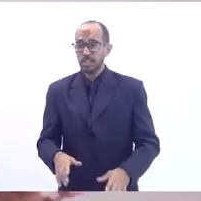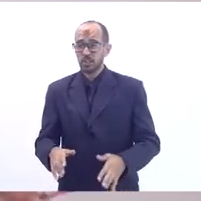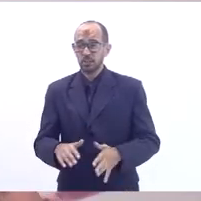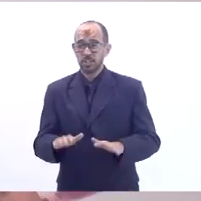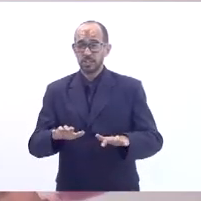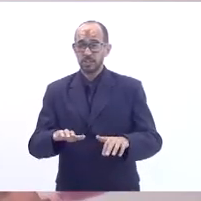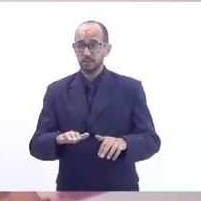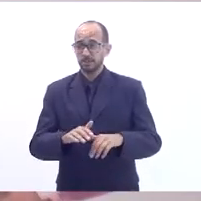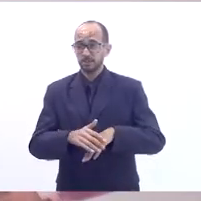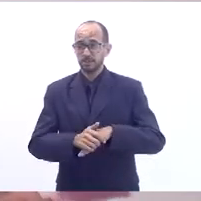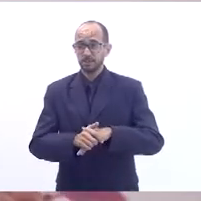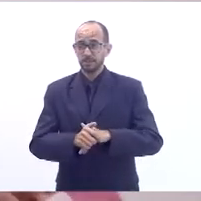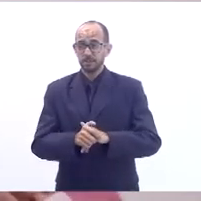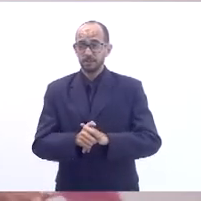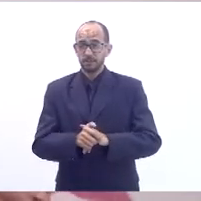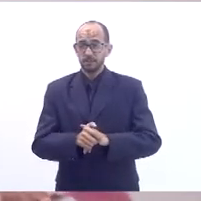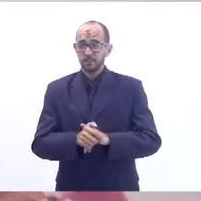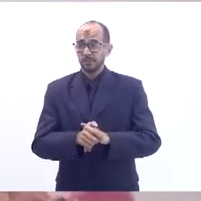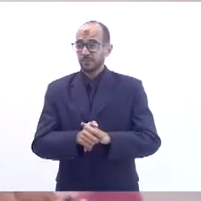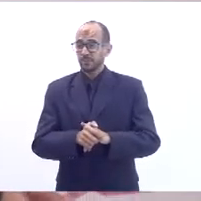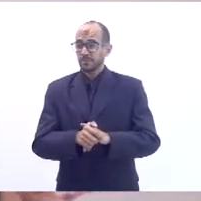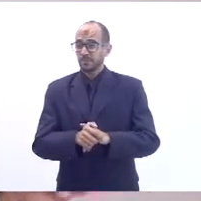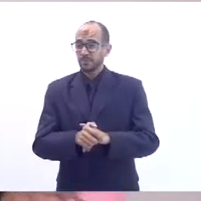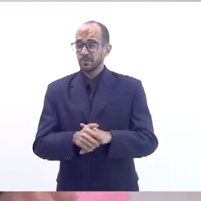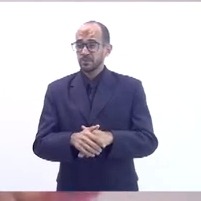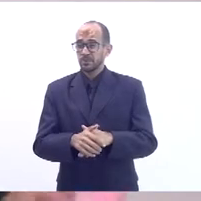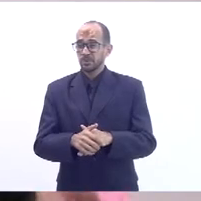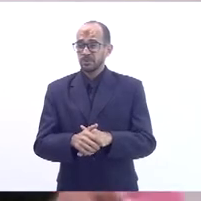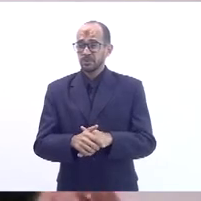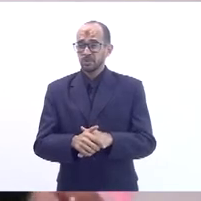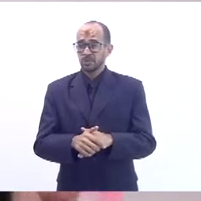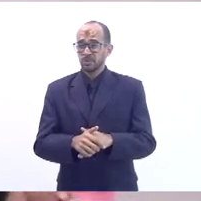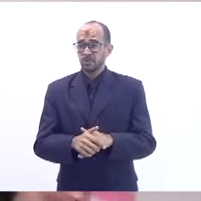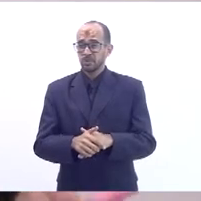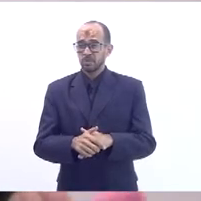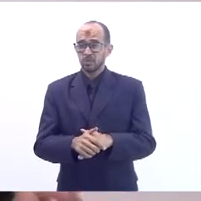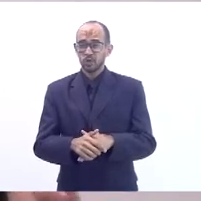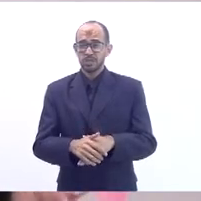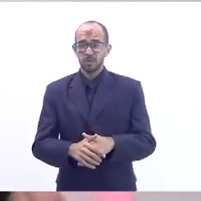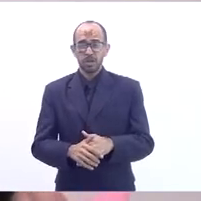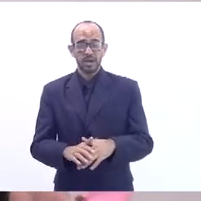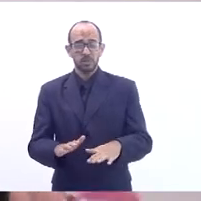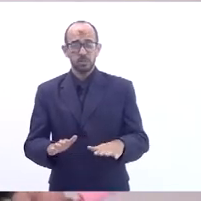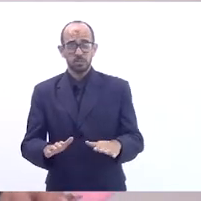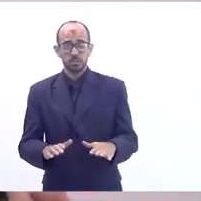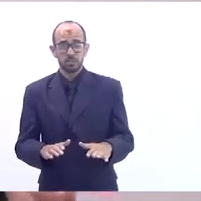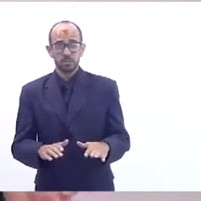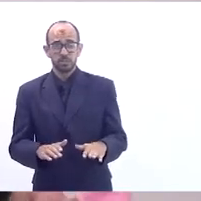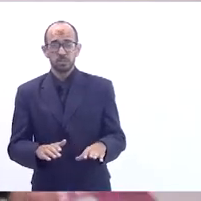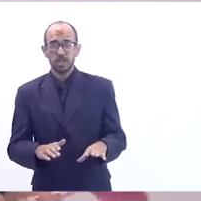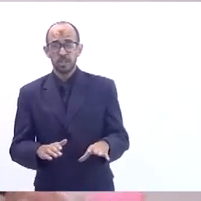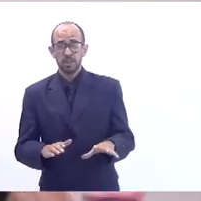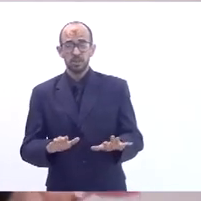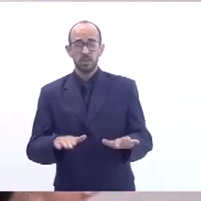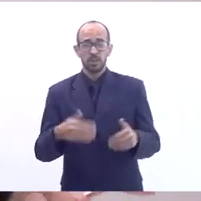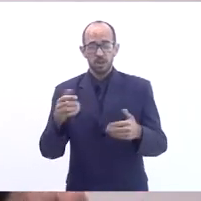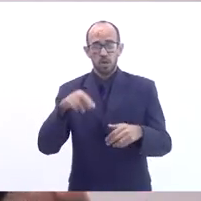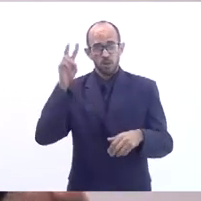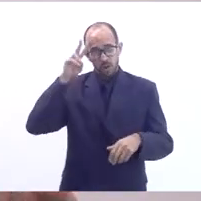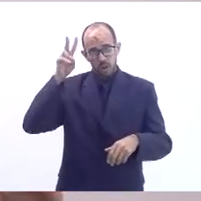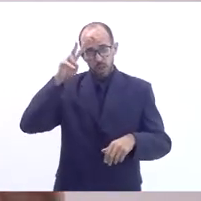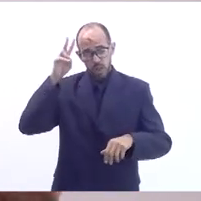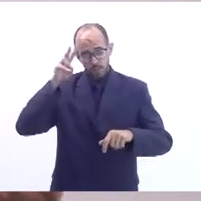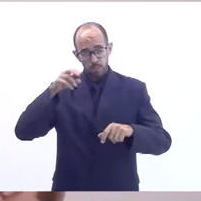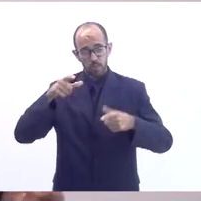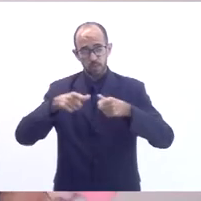companheiro antica dele que tá indo aqui eu lembro que uma das primeiras pessoas que eu ouvi falando de